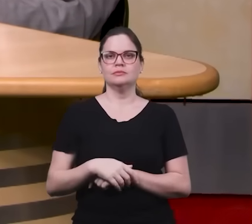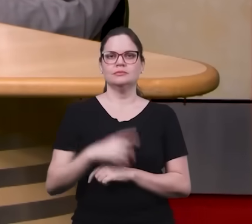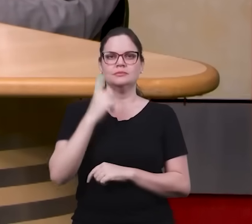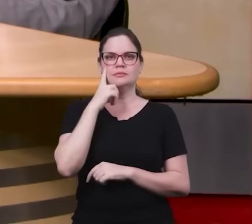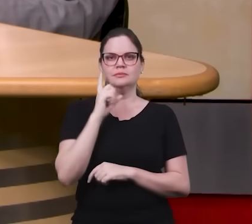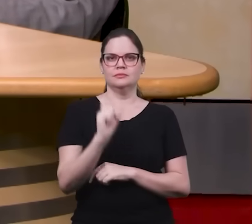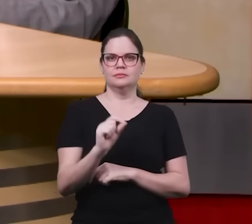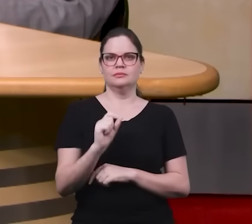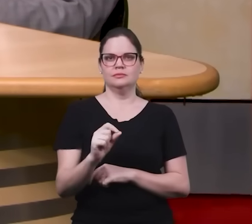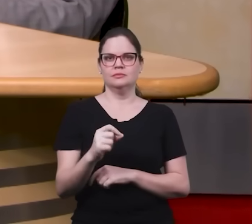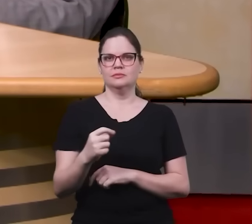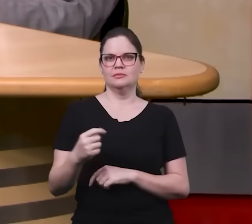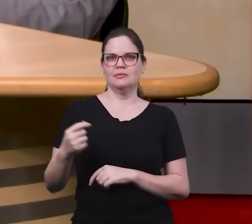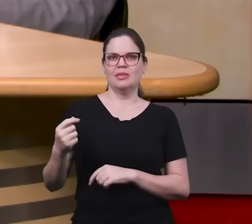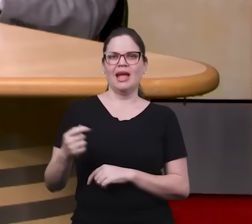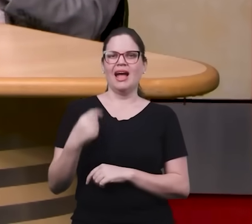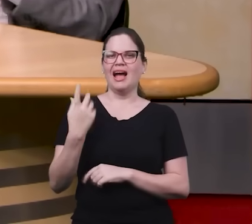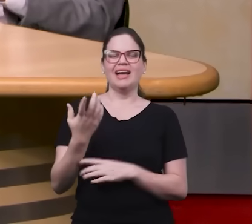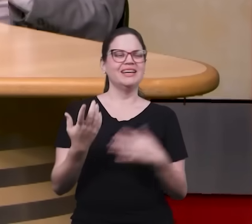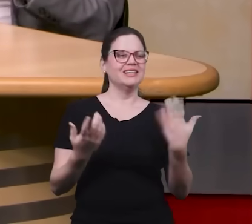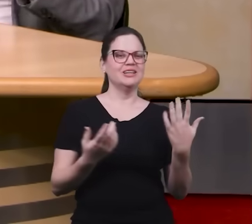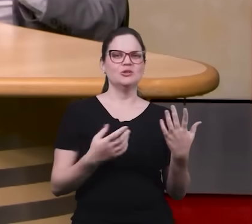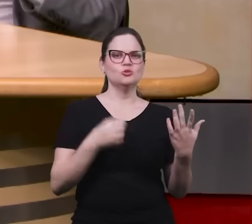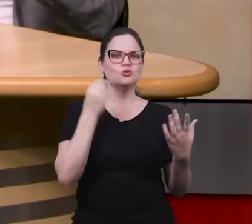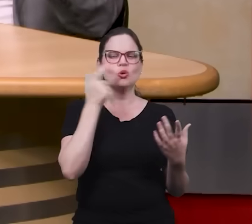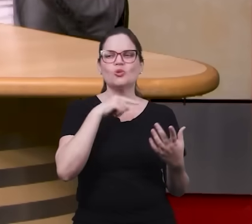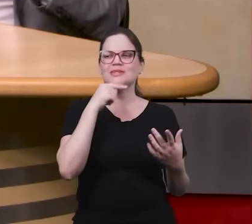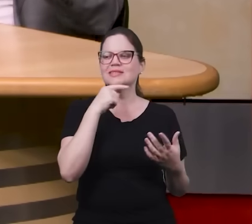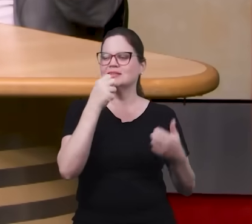Ele acha que não está descrevendo bem, e ele fala